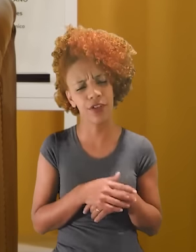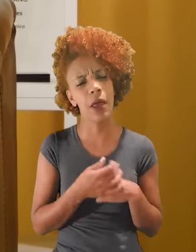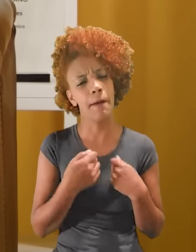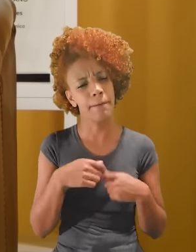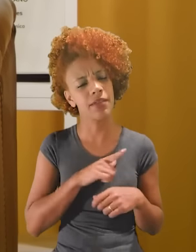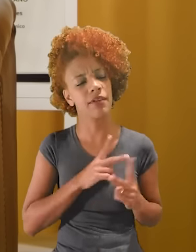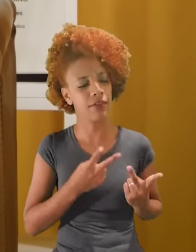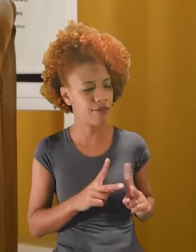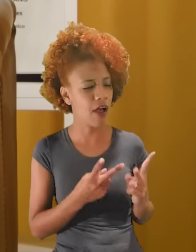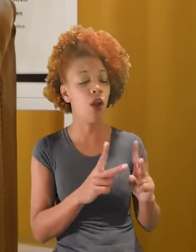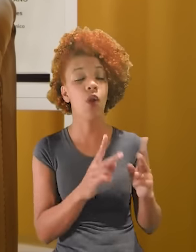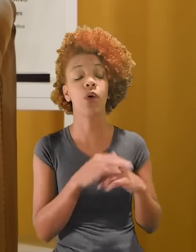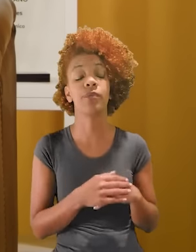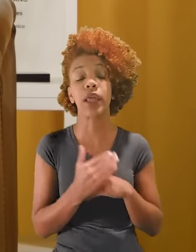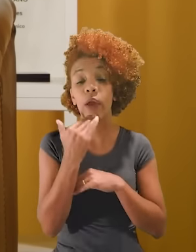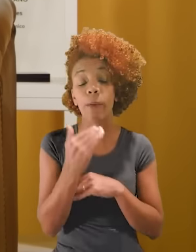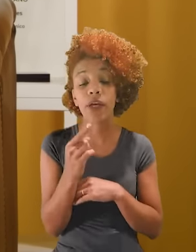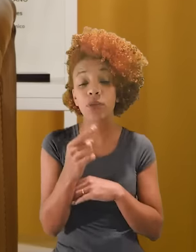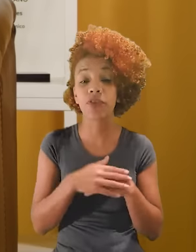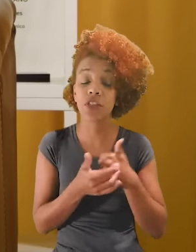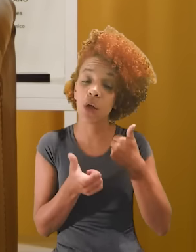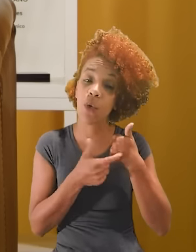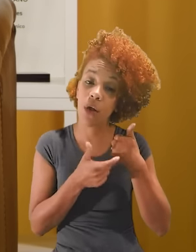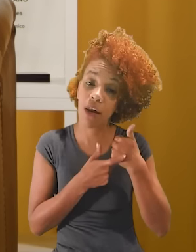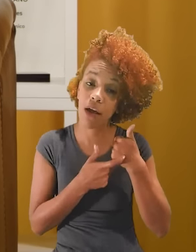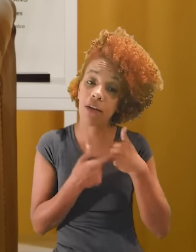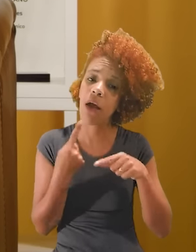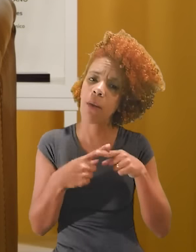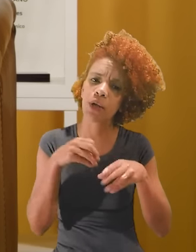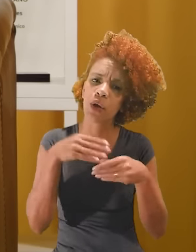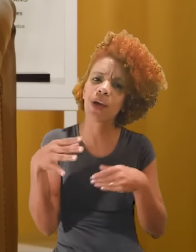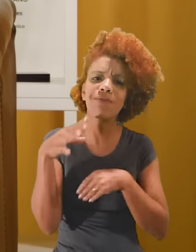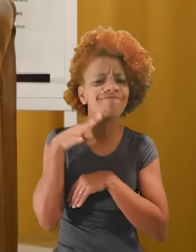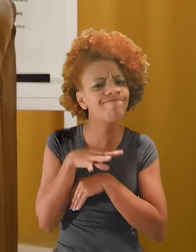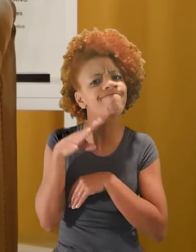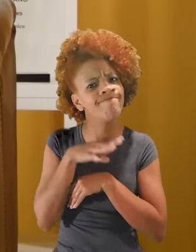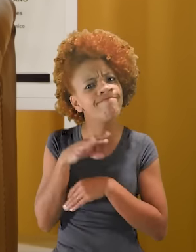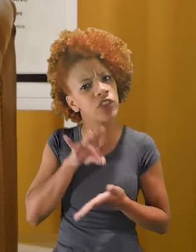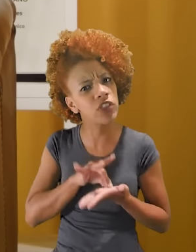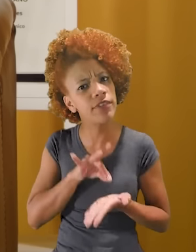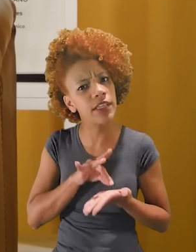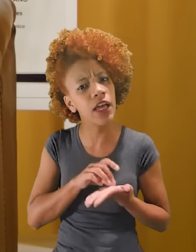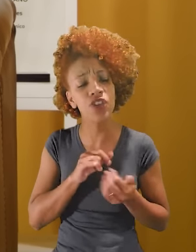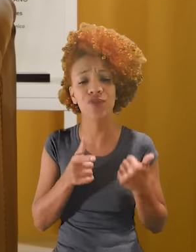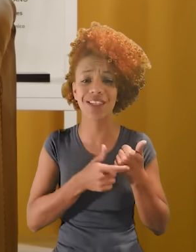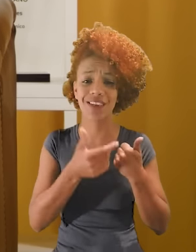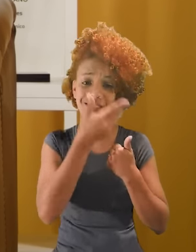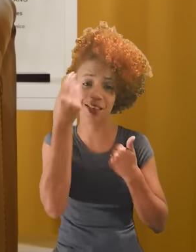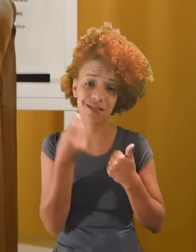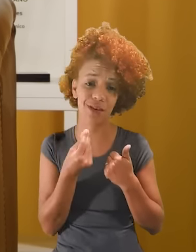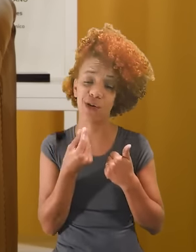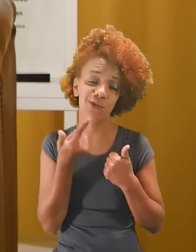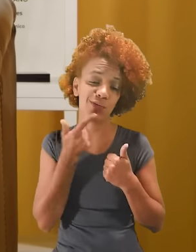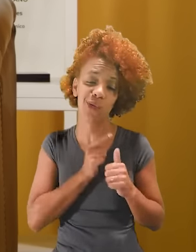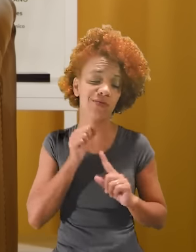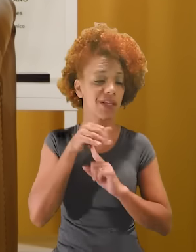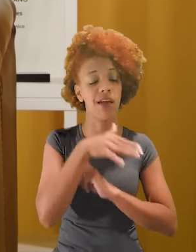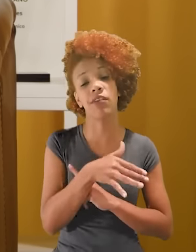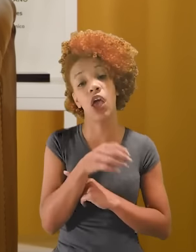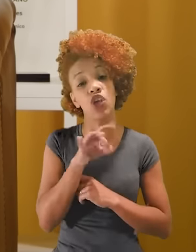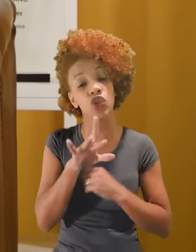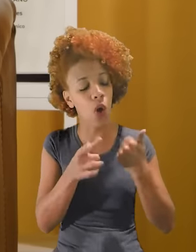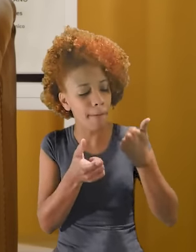que ser cada vez mais valorizado. E eu peço para você deixar o like, cara, porque esse conteúdo ele é tão legal, que se você não deixa o like, não chega na timeline de outra